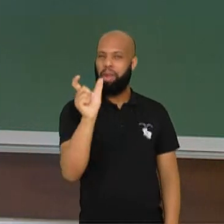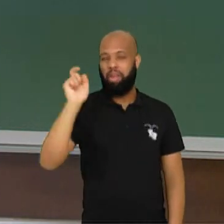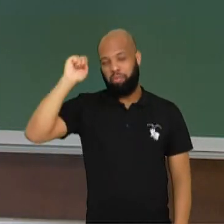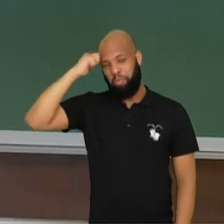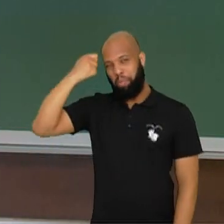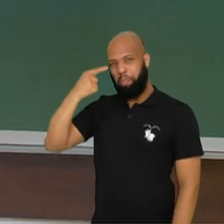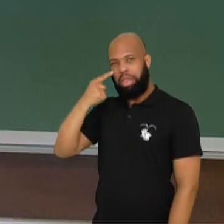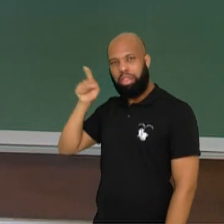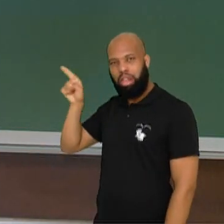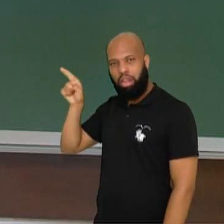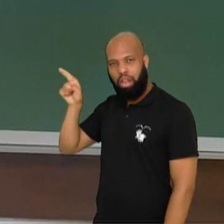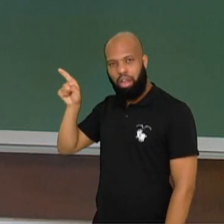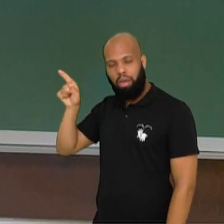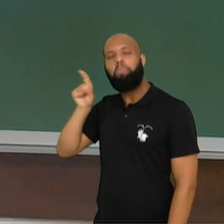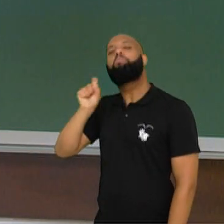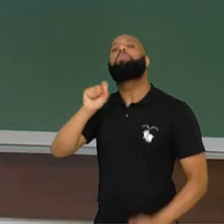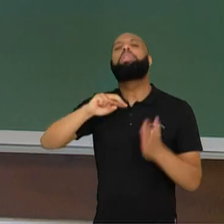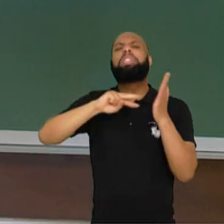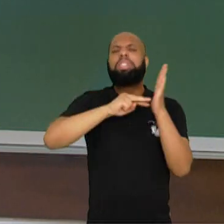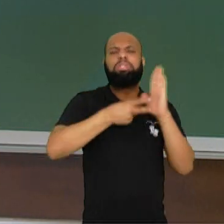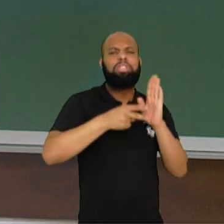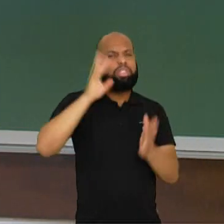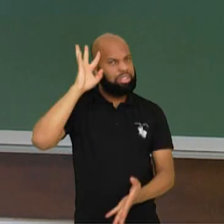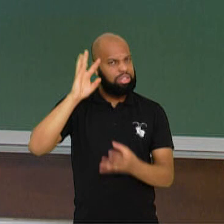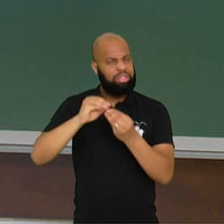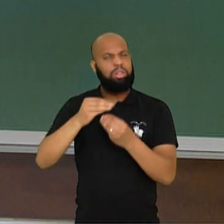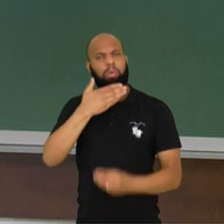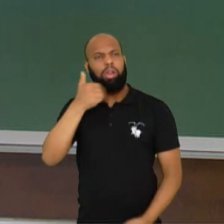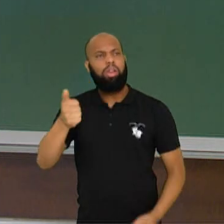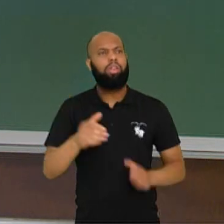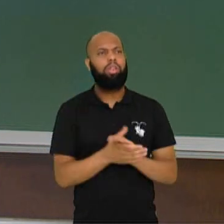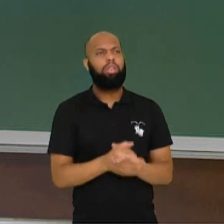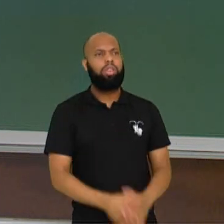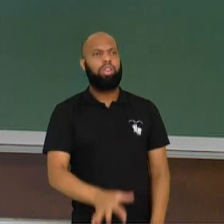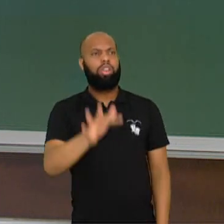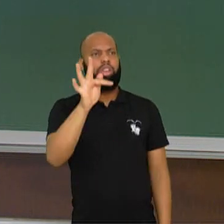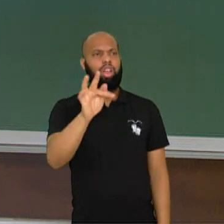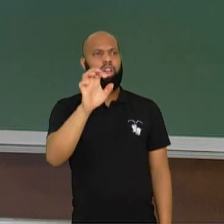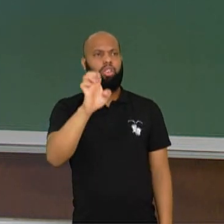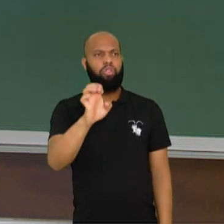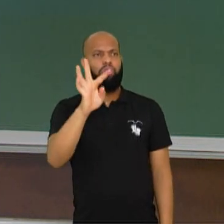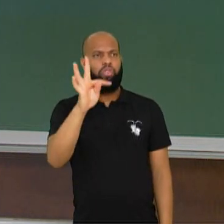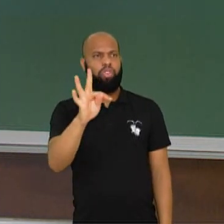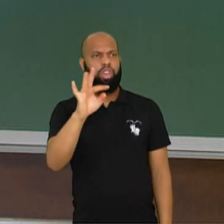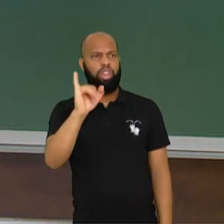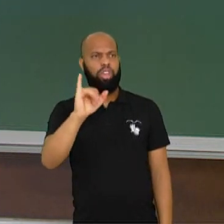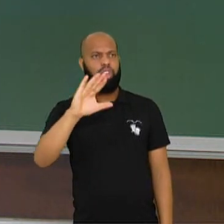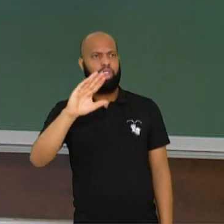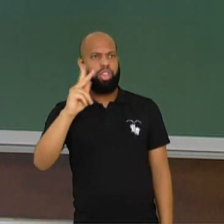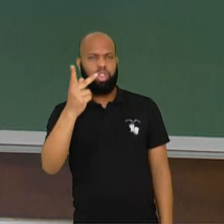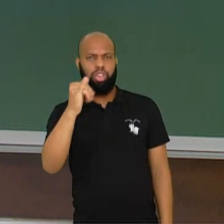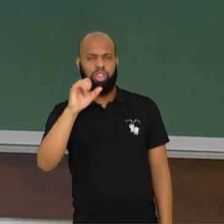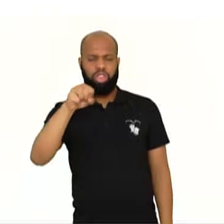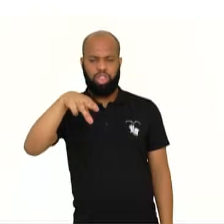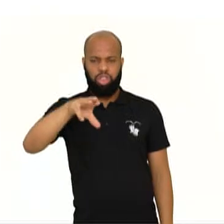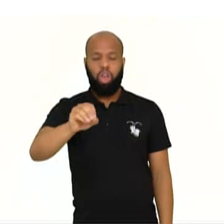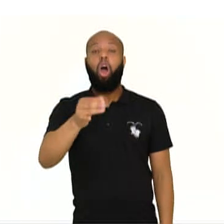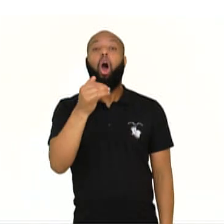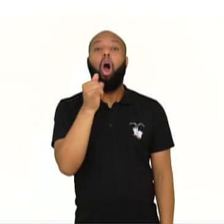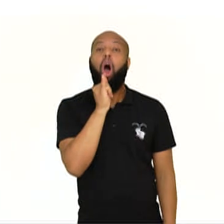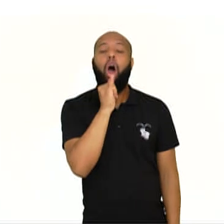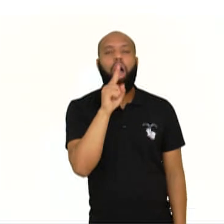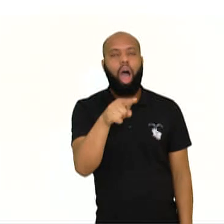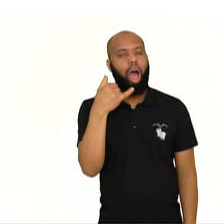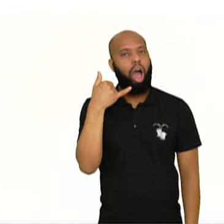gente entender melhor aqui essa ideia? O que é um fetiche, tá? Então imaginem esse celular.